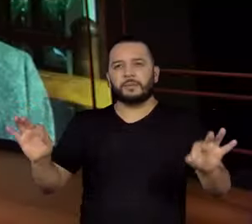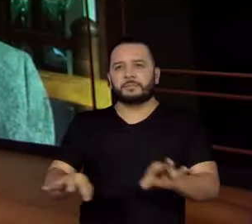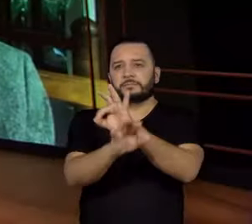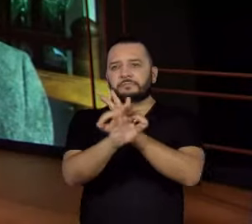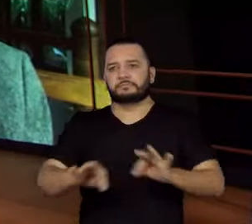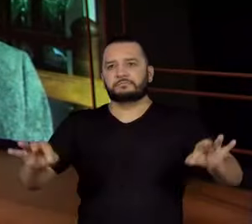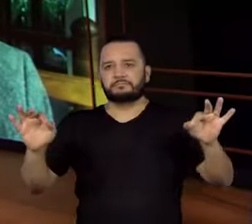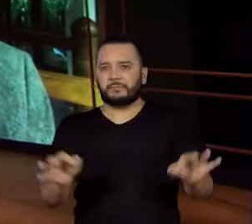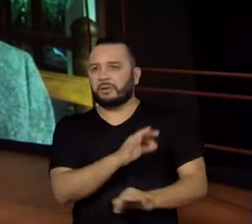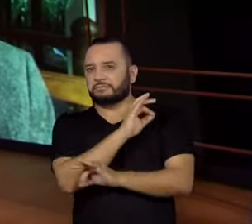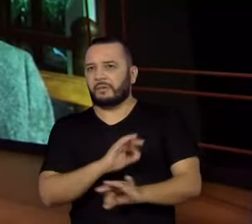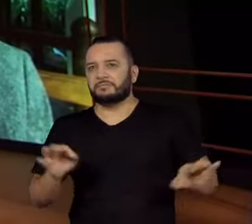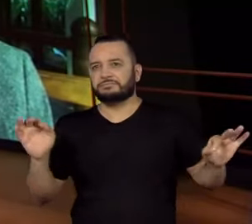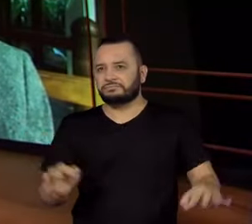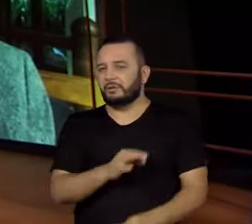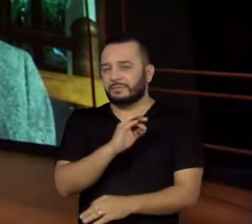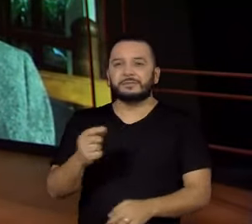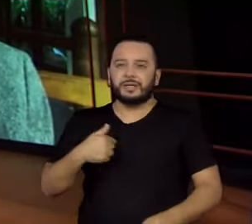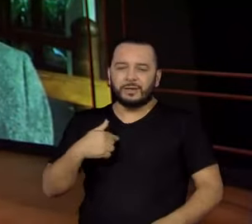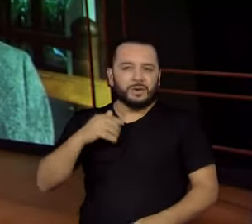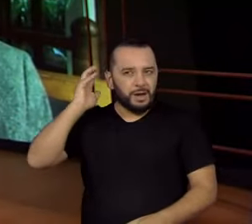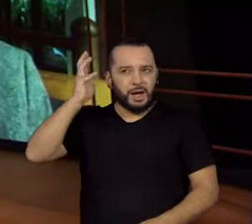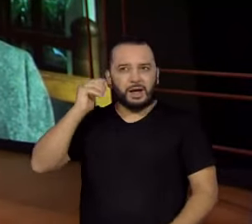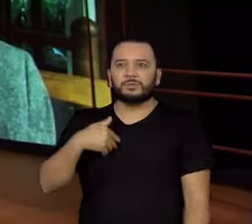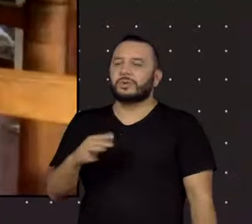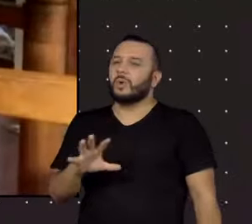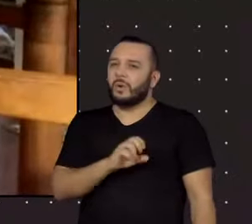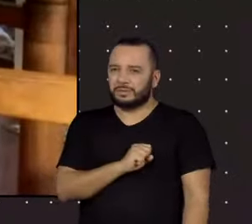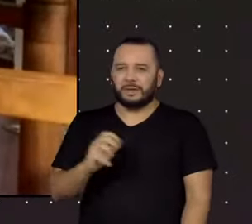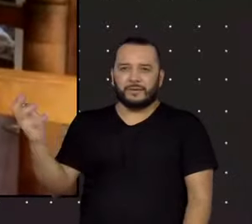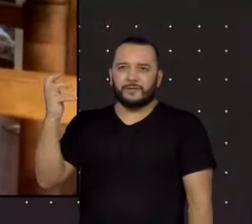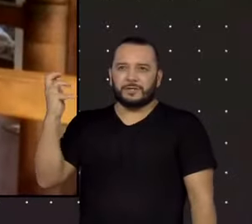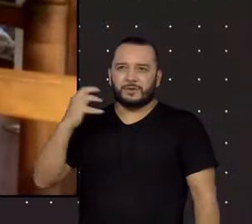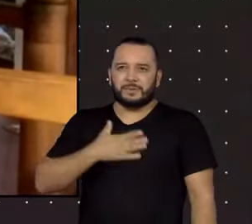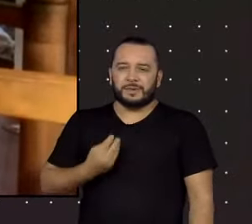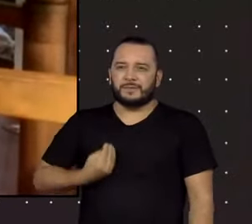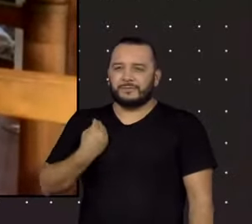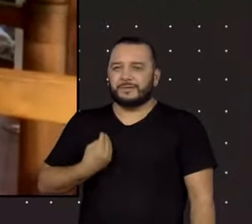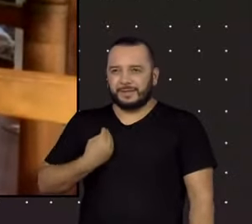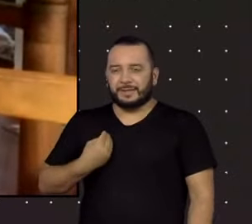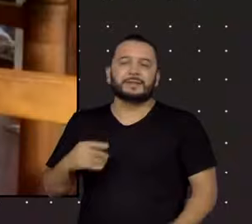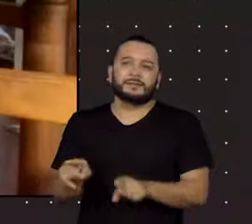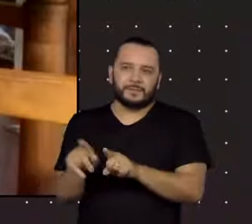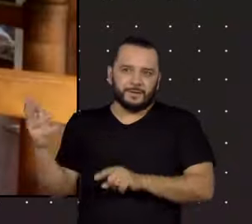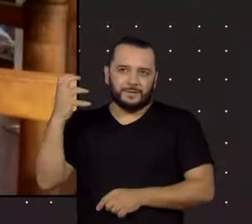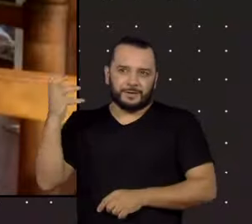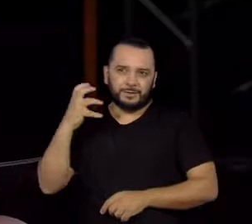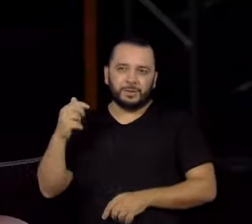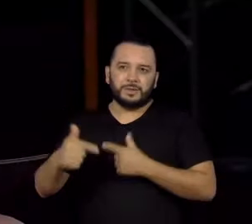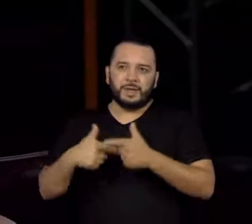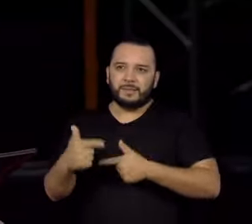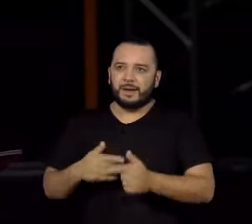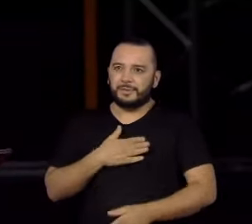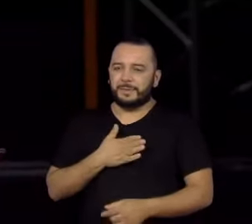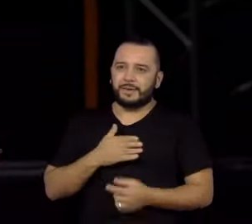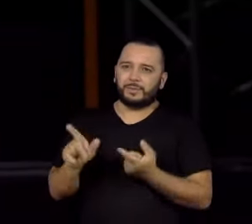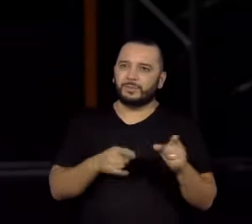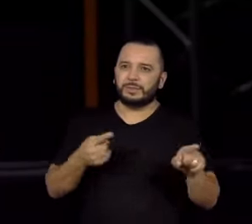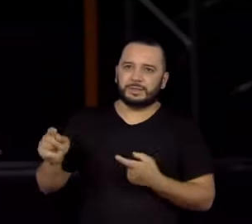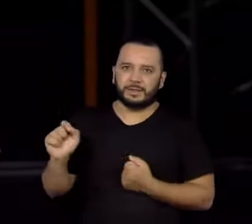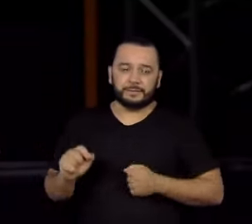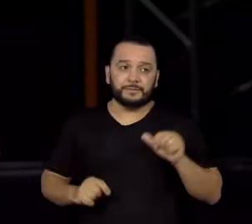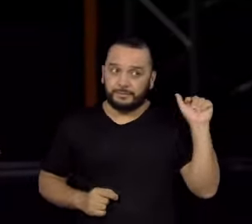Então, o rádio foi sempre o meu ponto de partida para a vida e depois para a música. Maestro, e ainda na infância